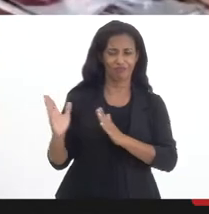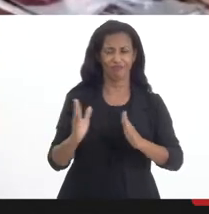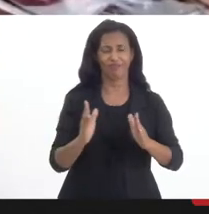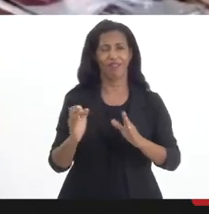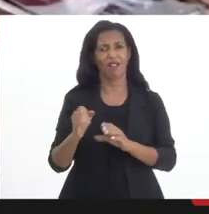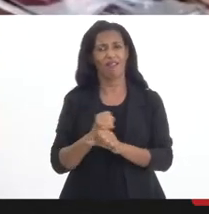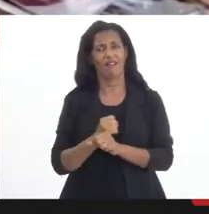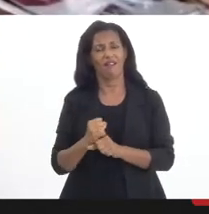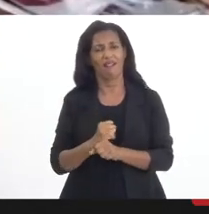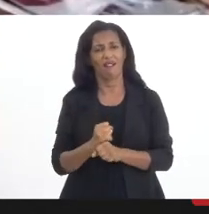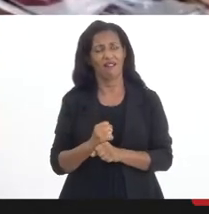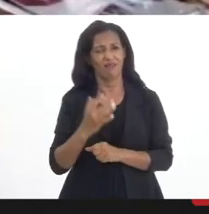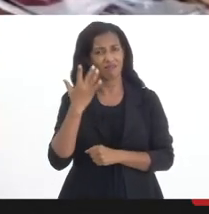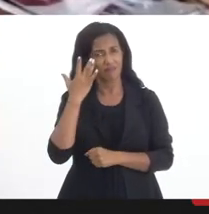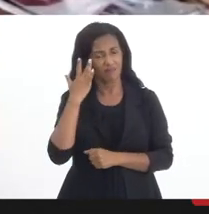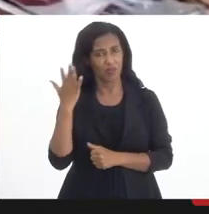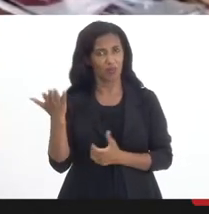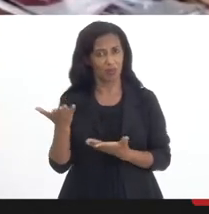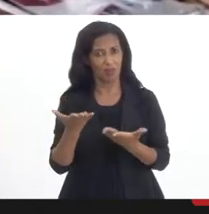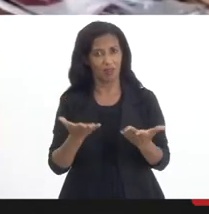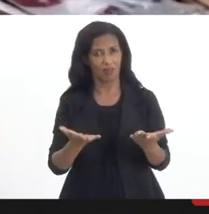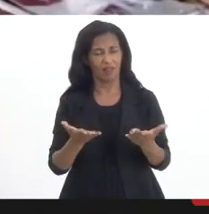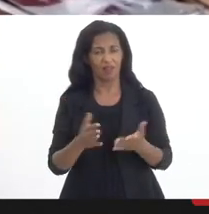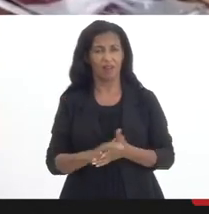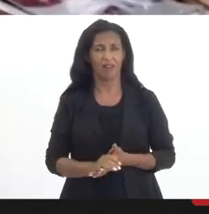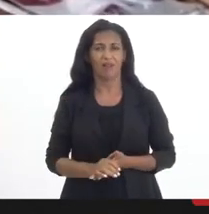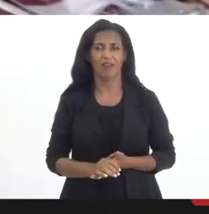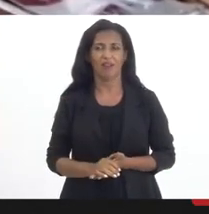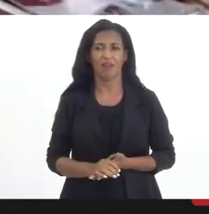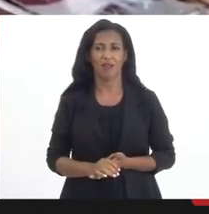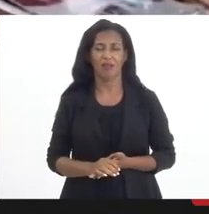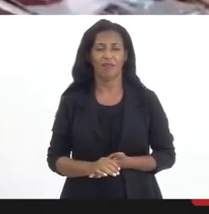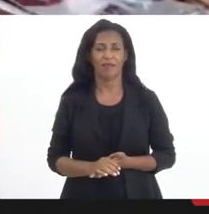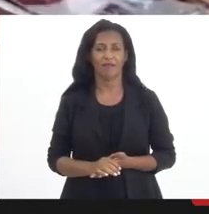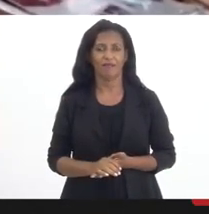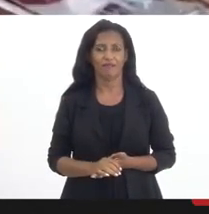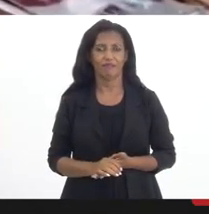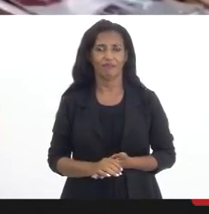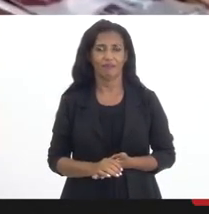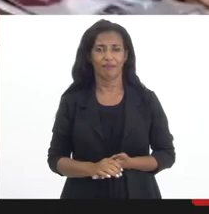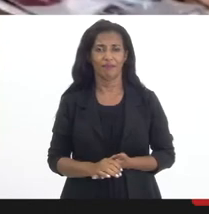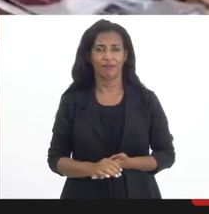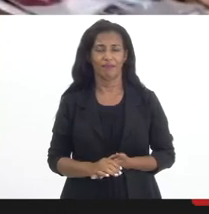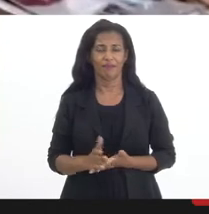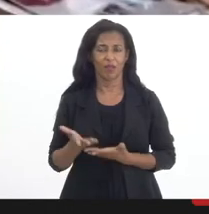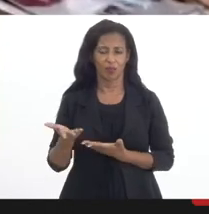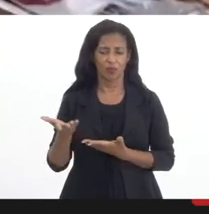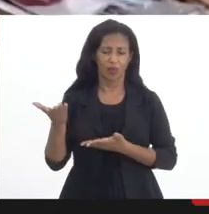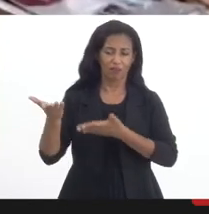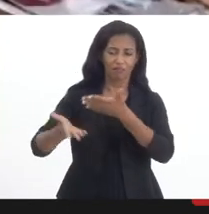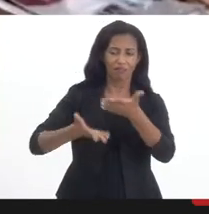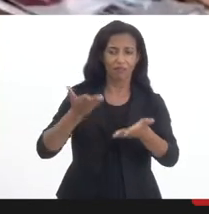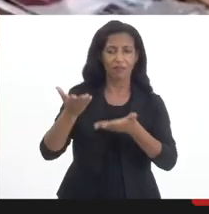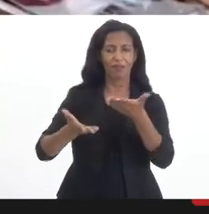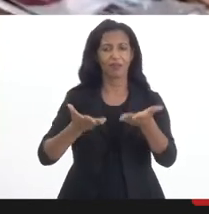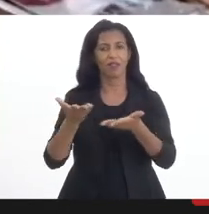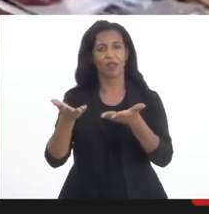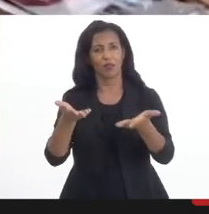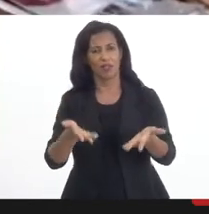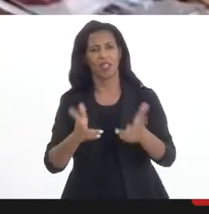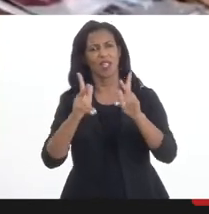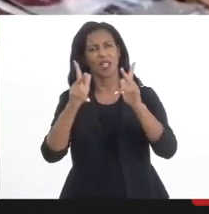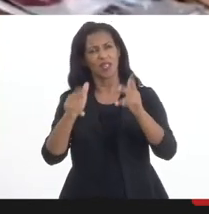Eu acho que isso foi até exaustão tratado aqui. E é um consenso, como disse o deputado